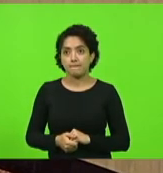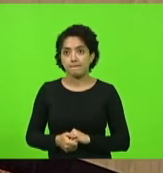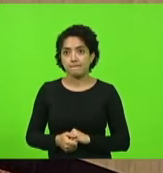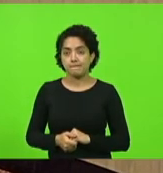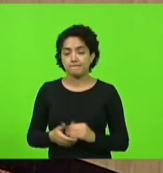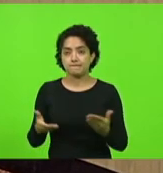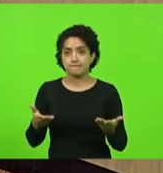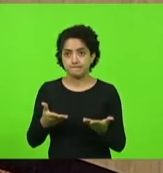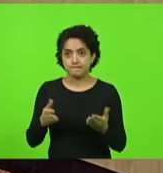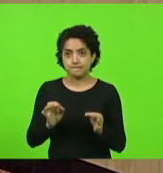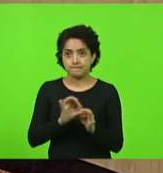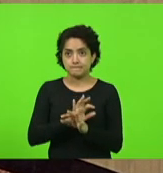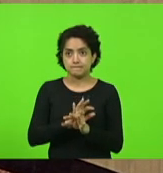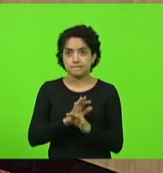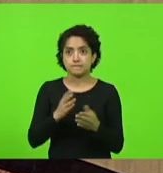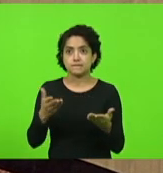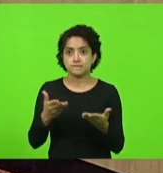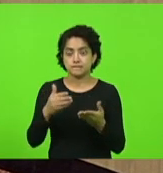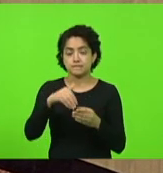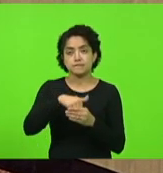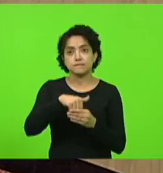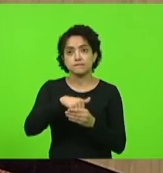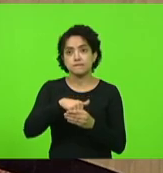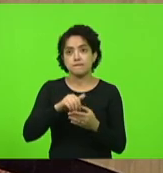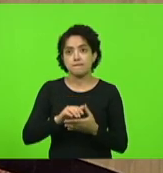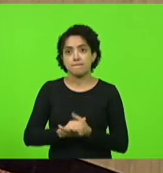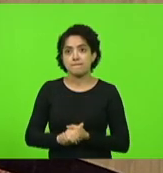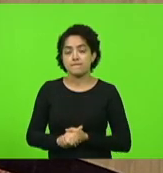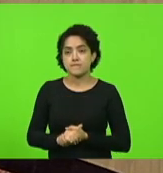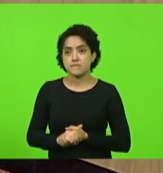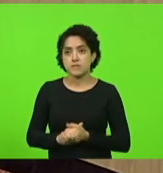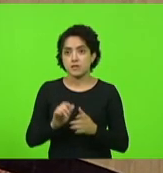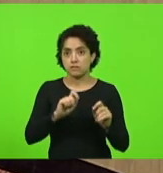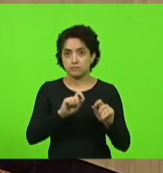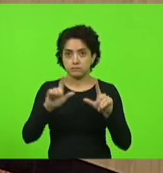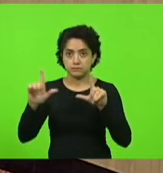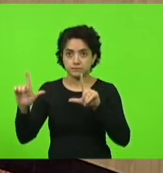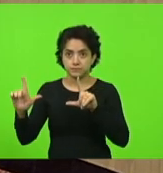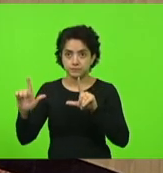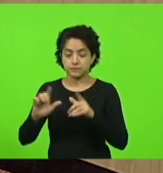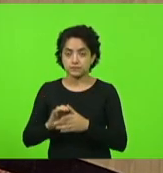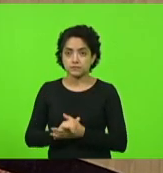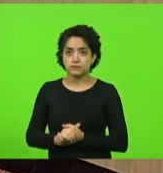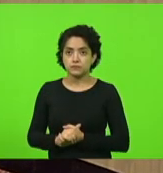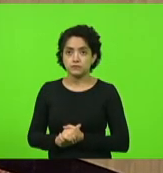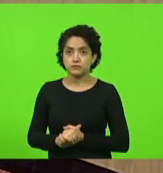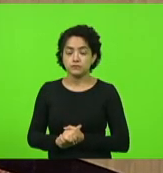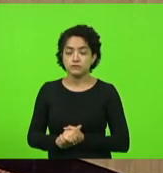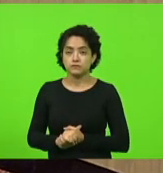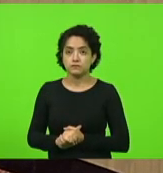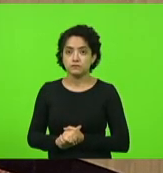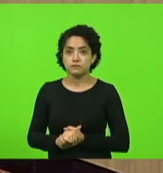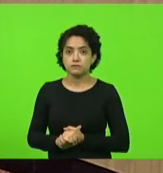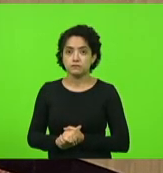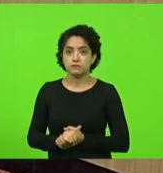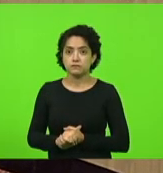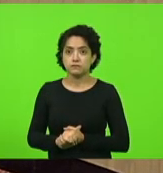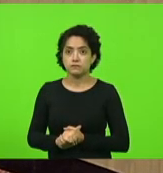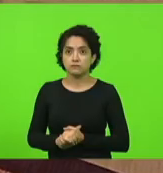Encerrada a discussão, em votação. Peço assessoria que abra o painel para que os senhores e senhoras deputados possam exercer seu direito de voto.